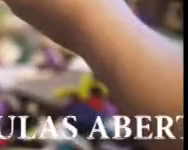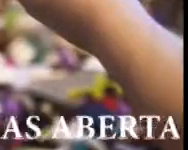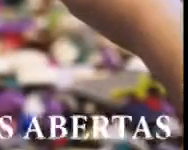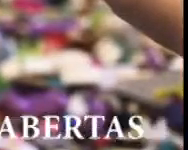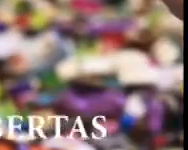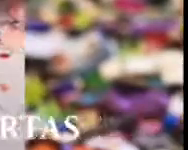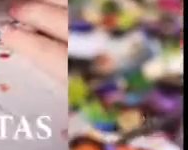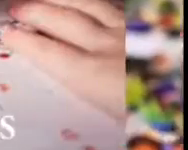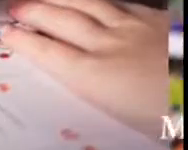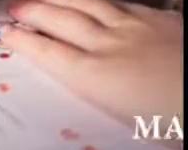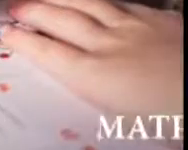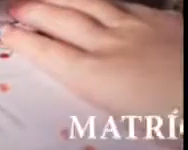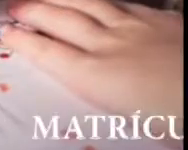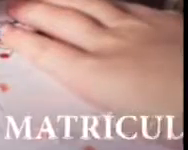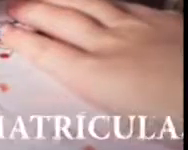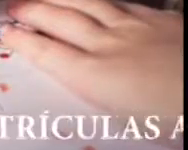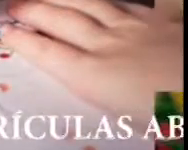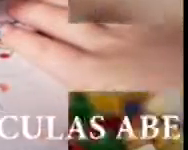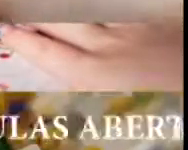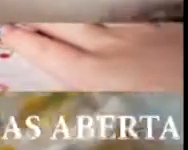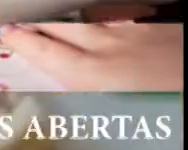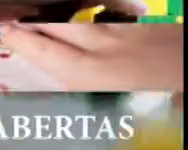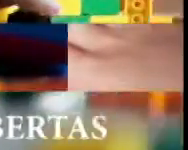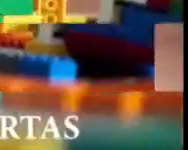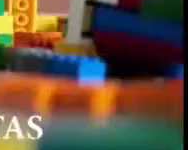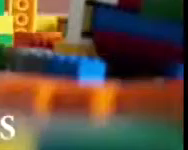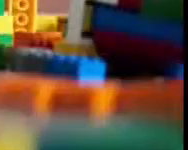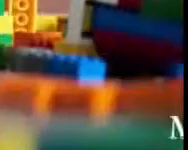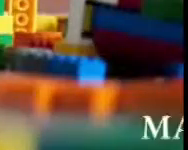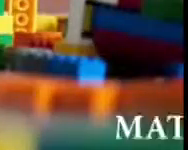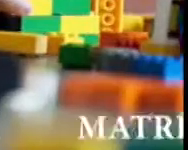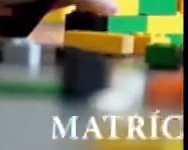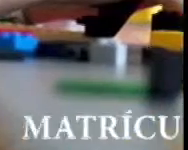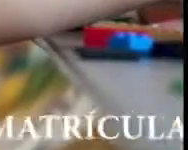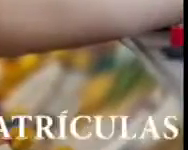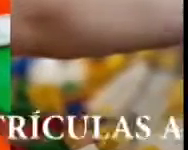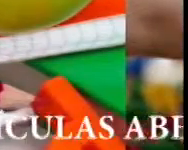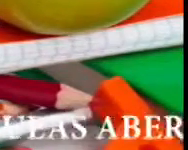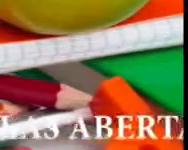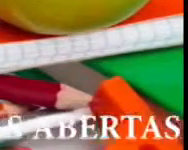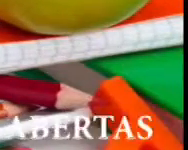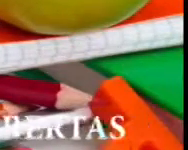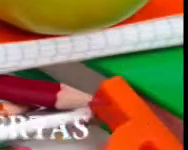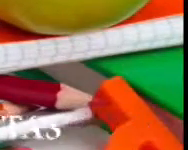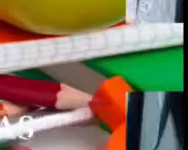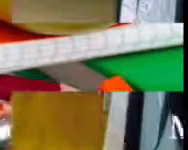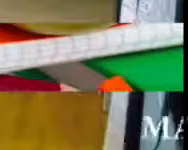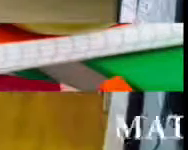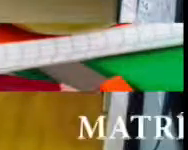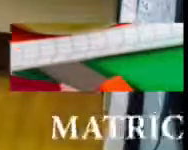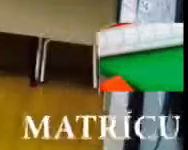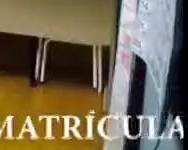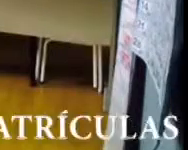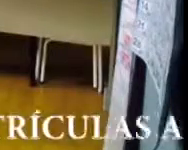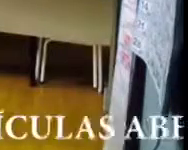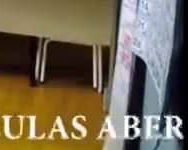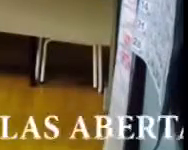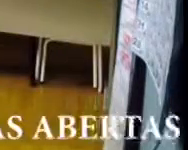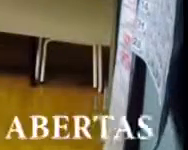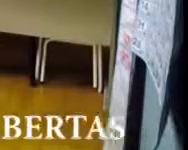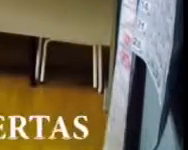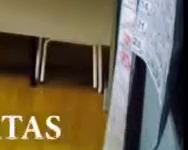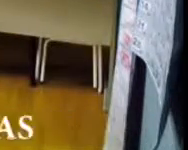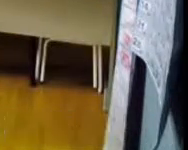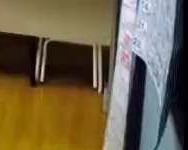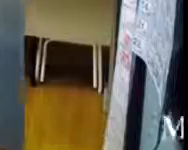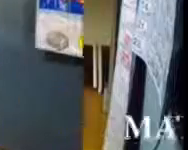Sabemos que escolher não é tarefa fácil e começa desde cedo. A importância de construir amizades, ter uma boa